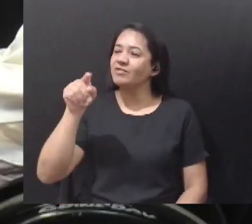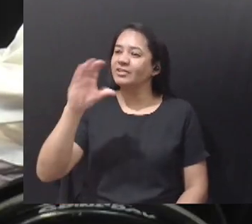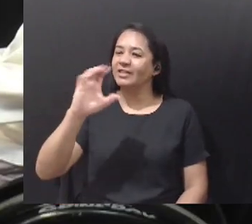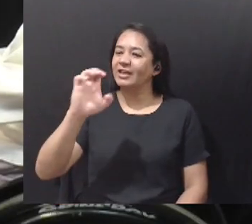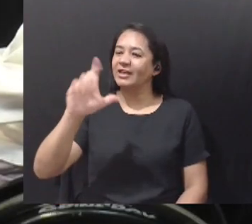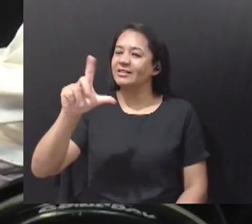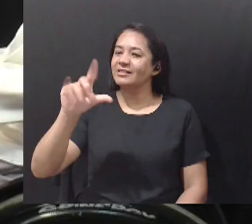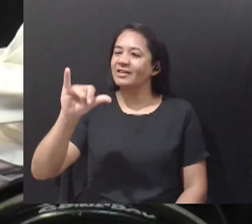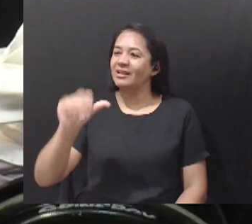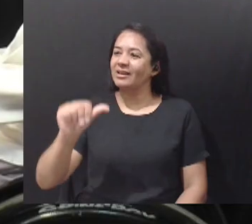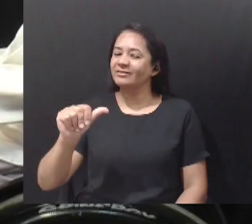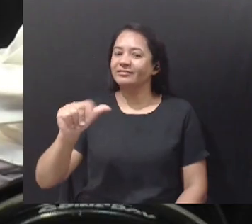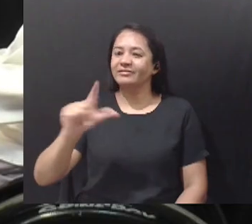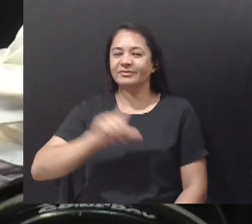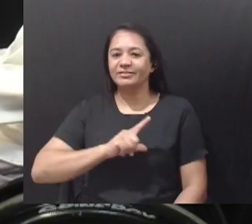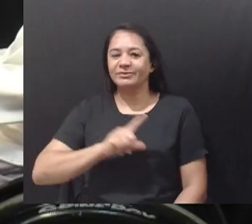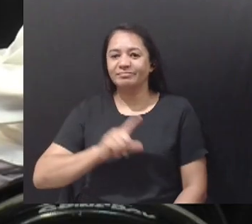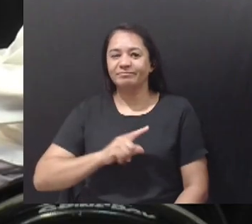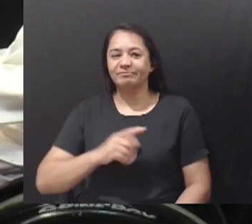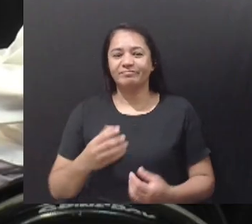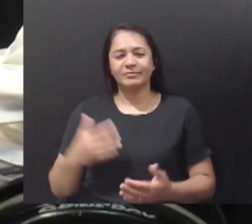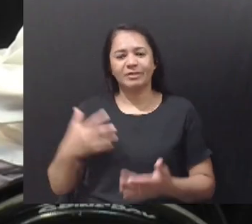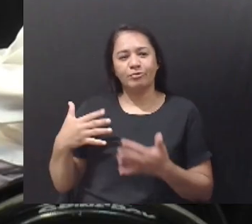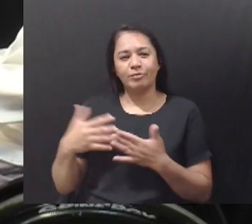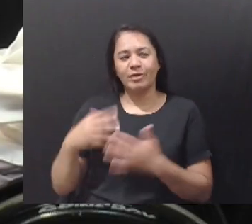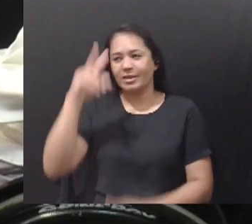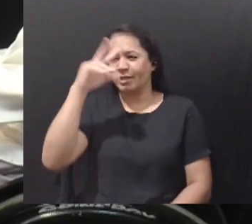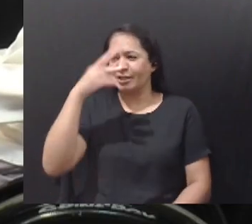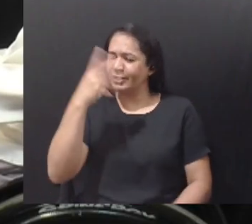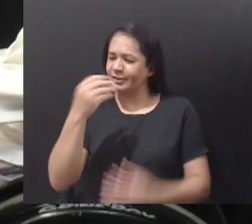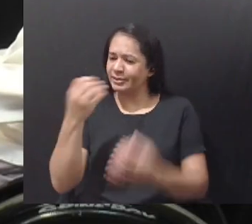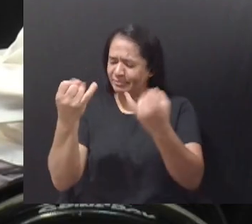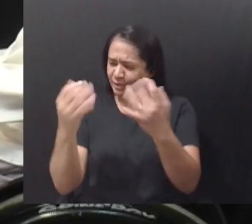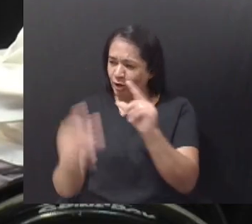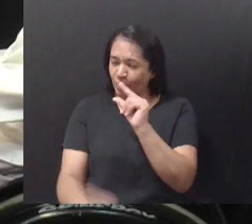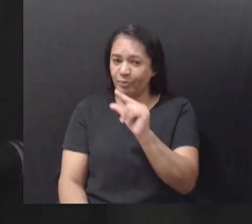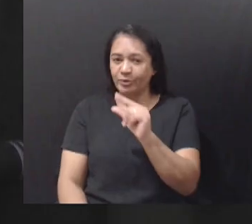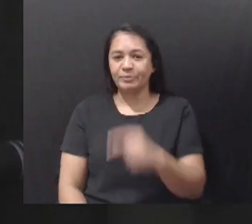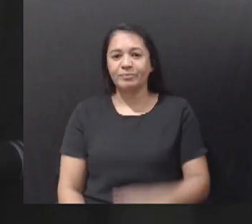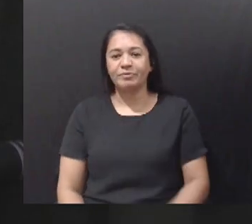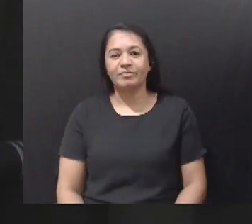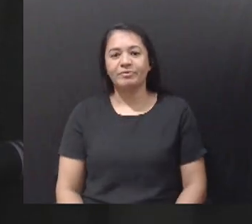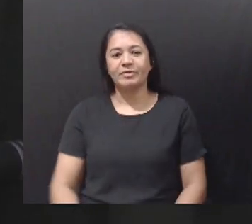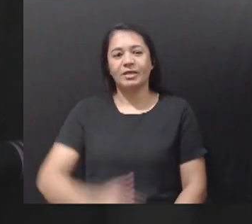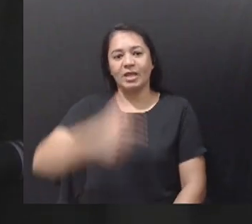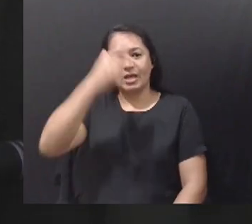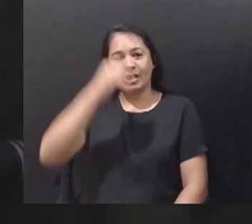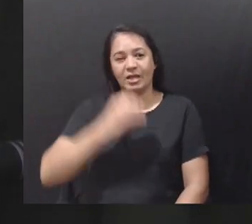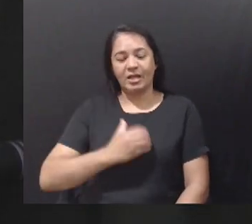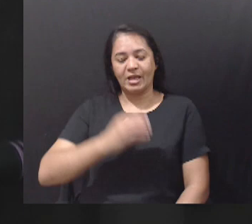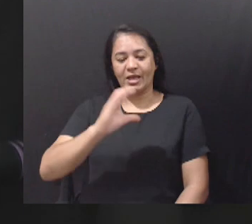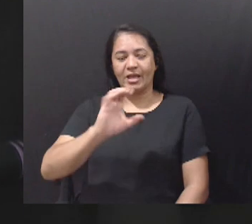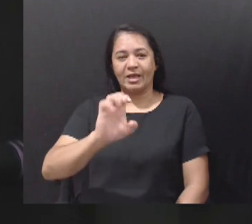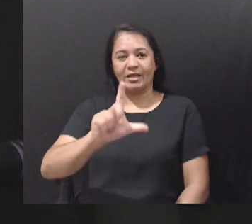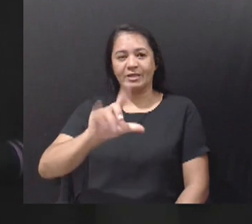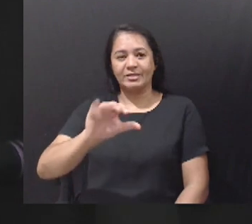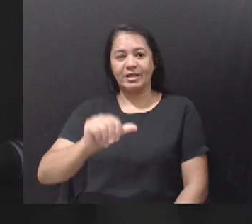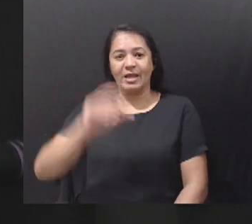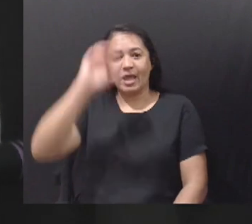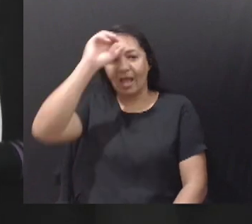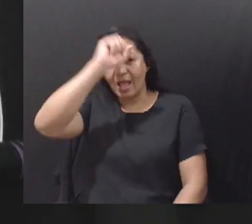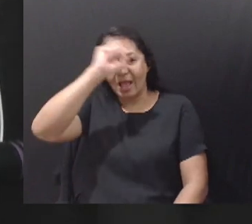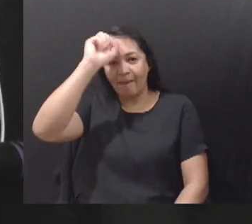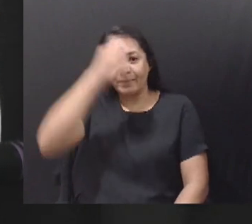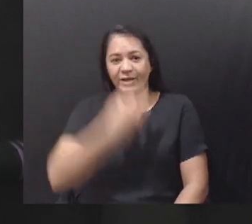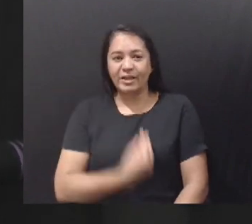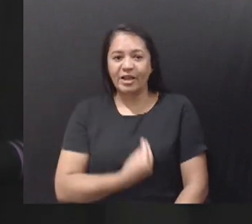aí essa trajetória tão linda. Fala um pouquinho. Eu diria que a Célia aprendeu que a vida sempre vale